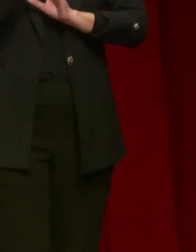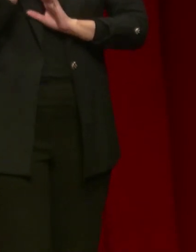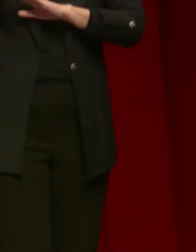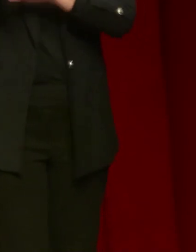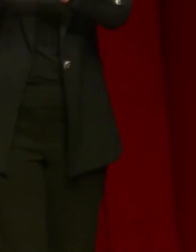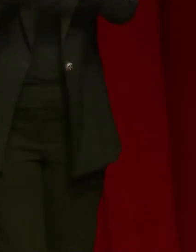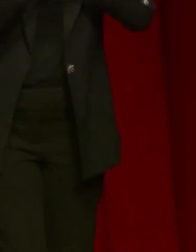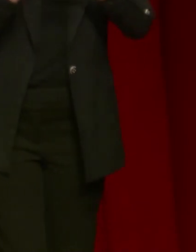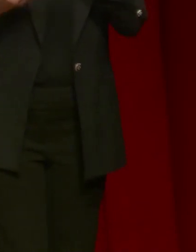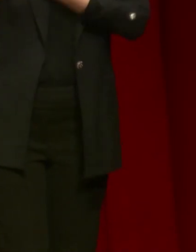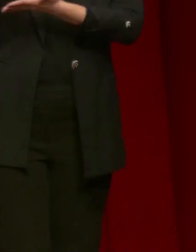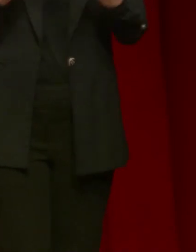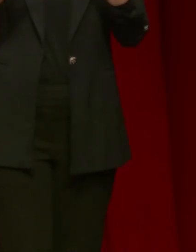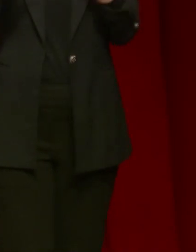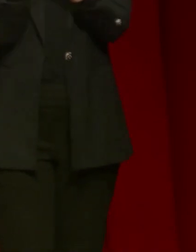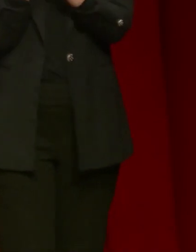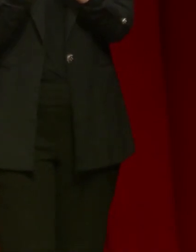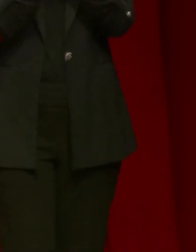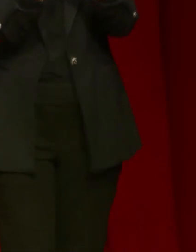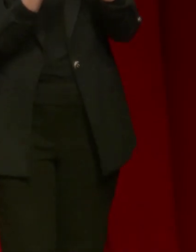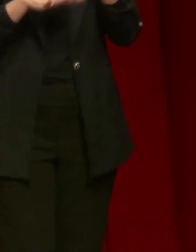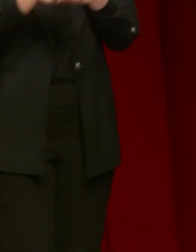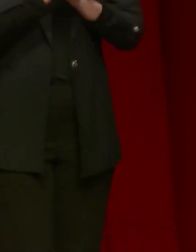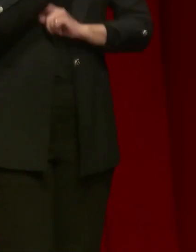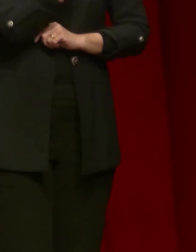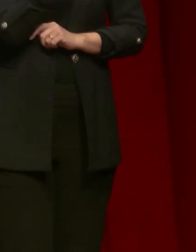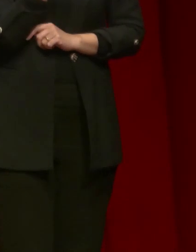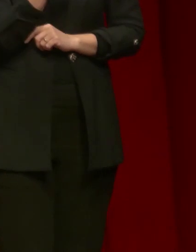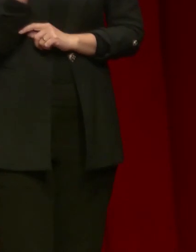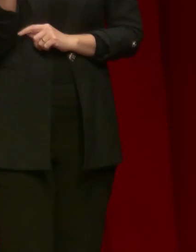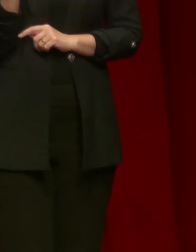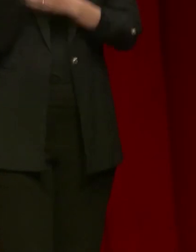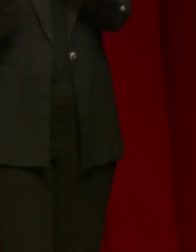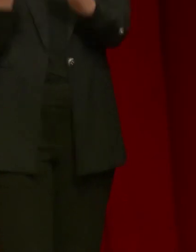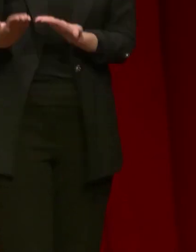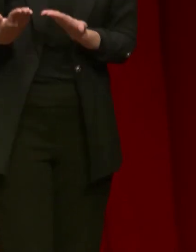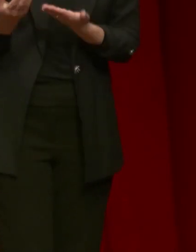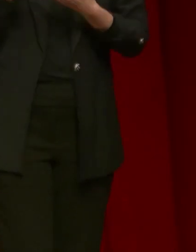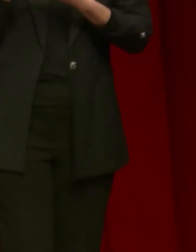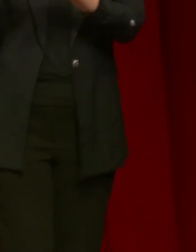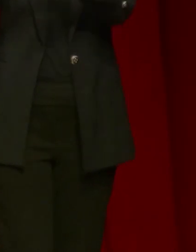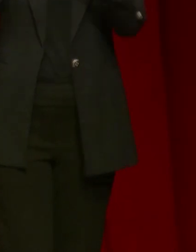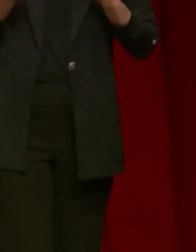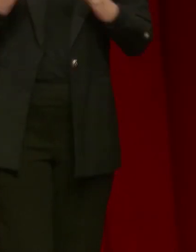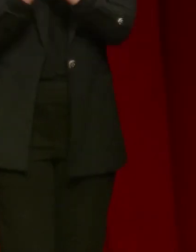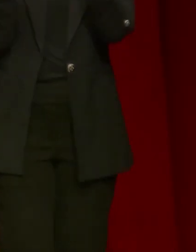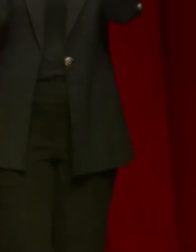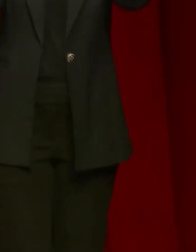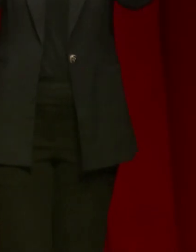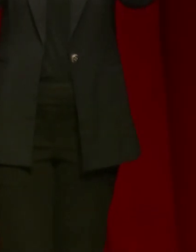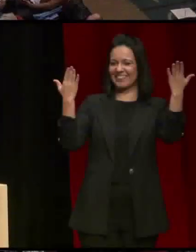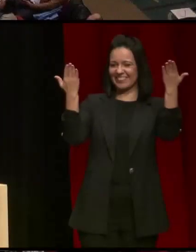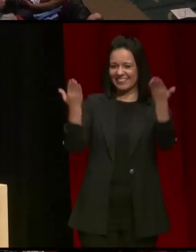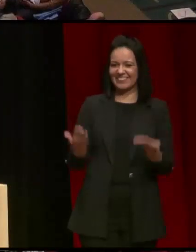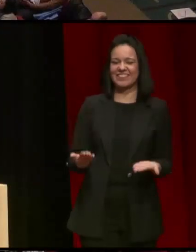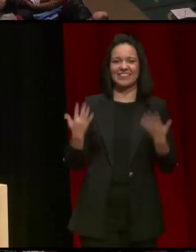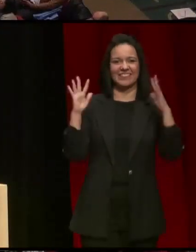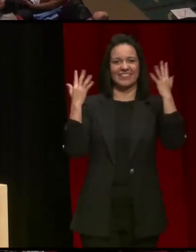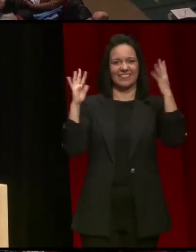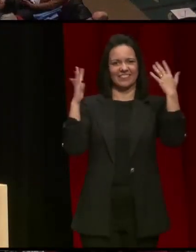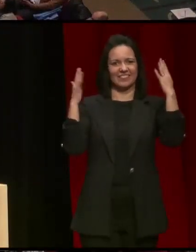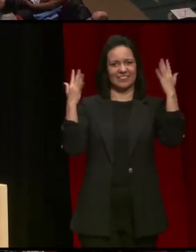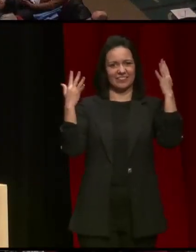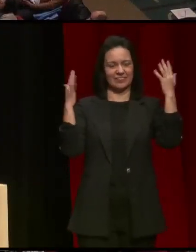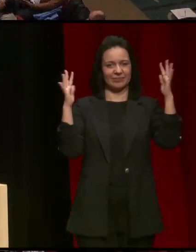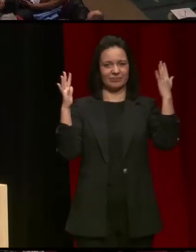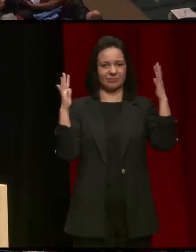e realizar o trabalho de assistência social na SBB. Adriana, seja bem-vinda, vamos recebê-la com uma salva de palmas. E ao